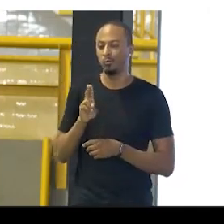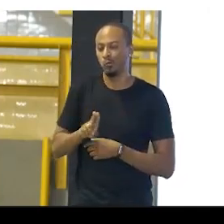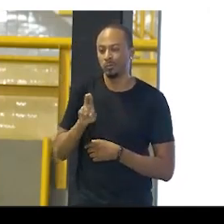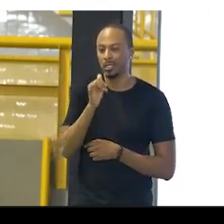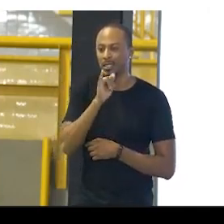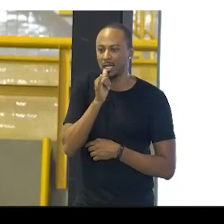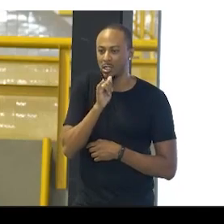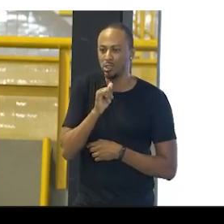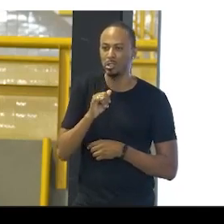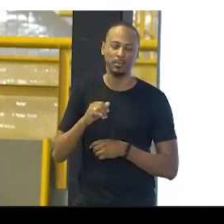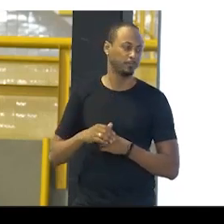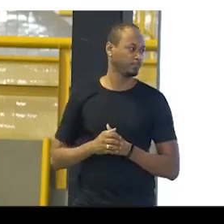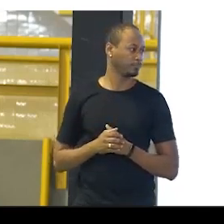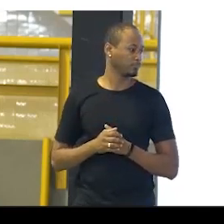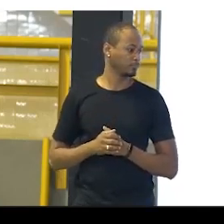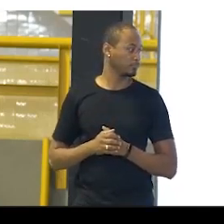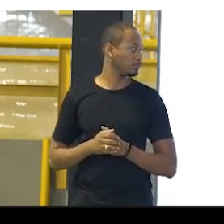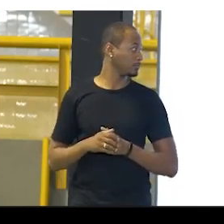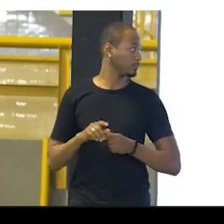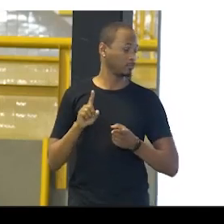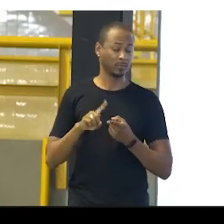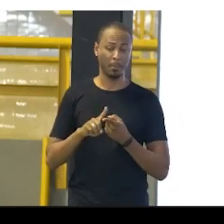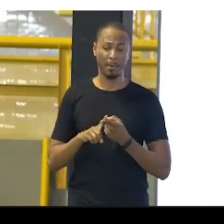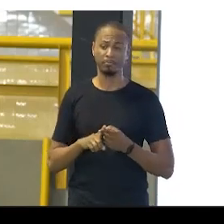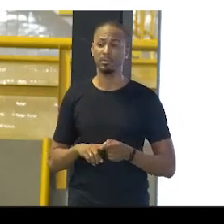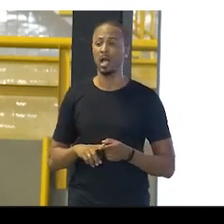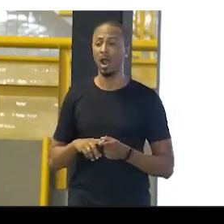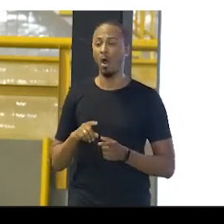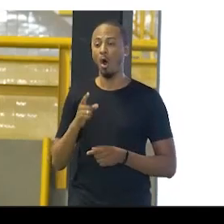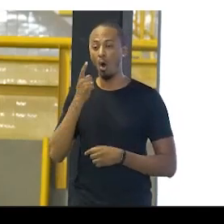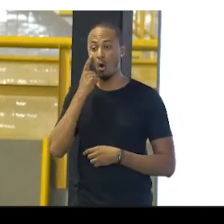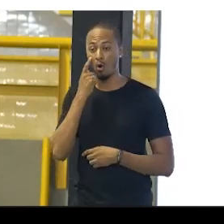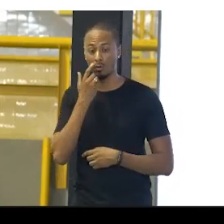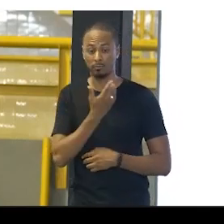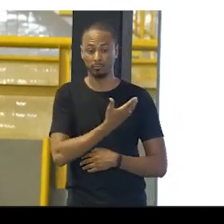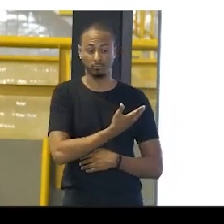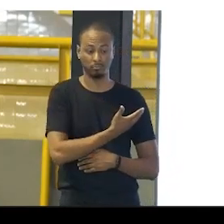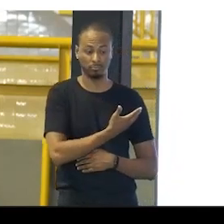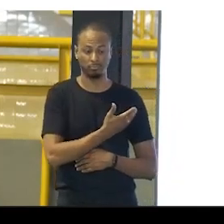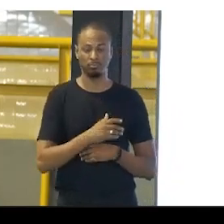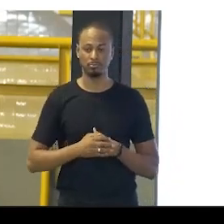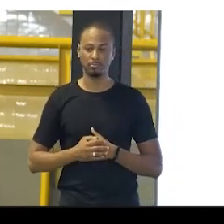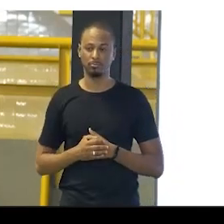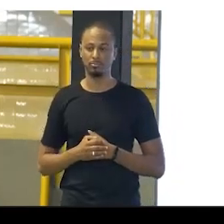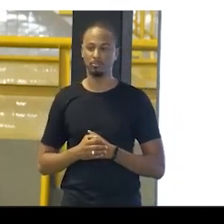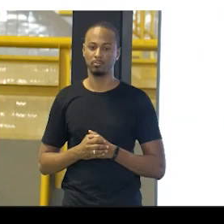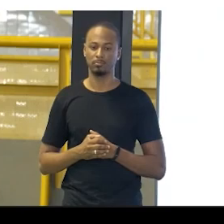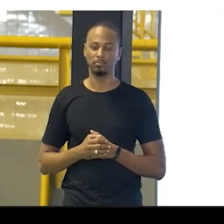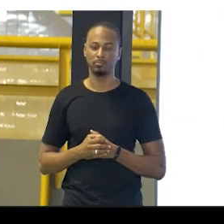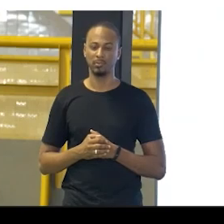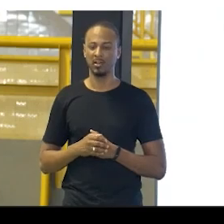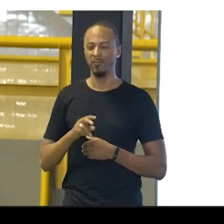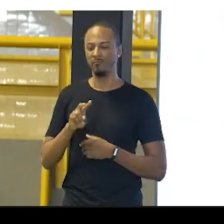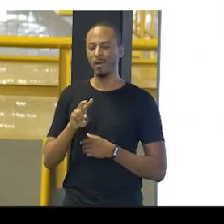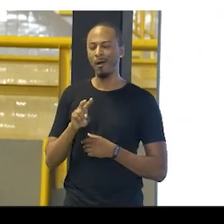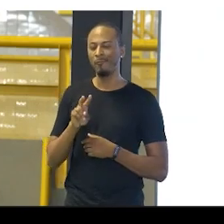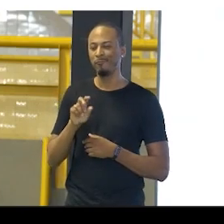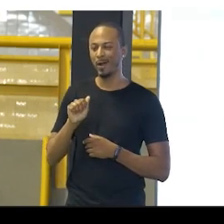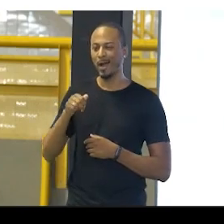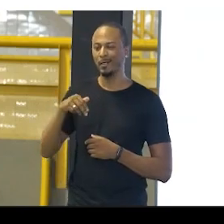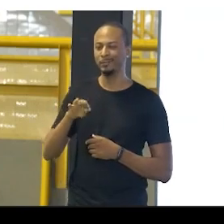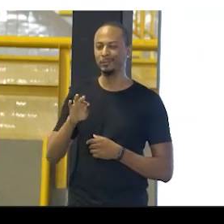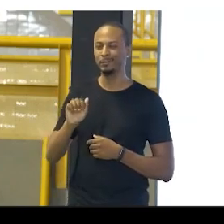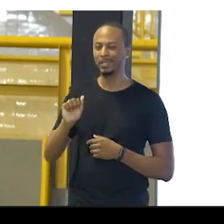olha a vantagem da energia nuclear, galera. Olha o quanto ela é vantajosa em relação ao